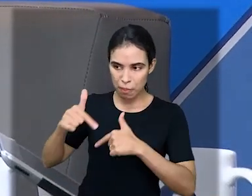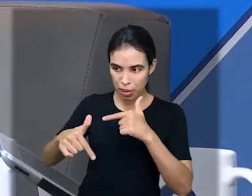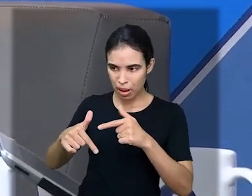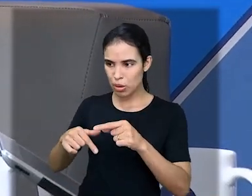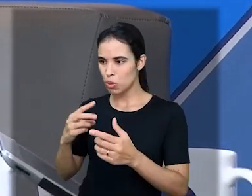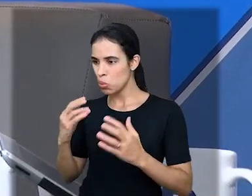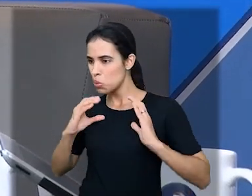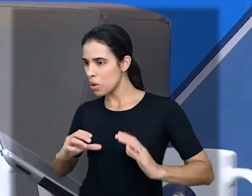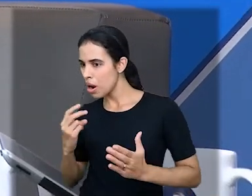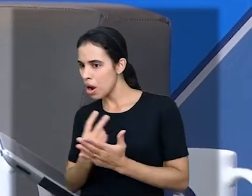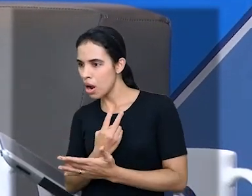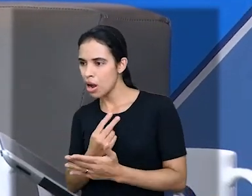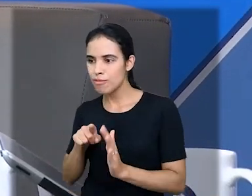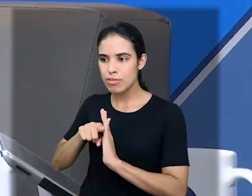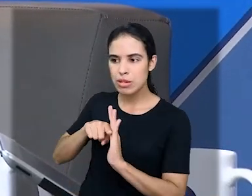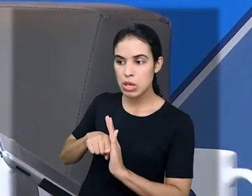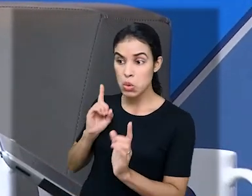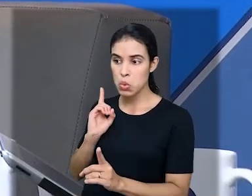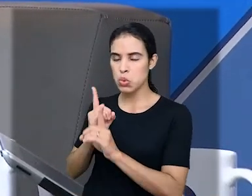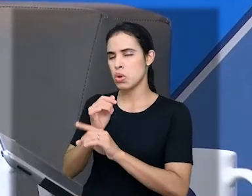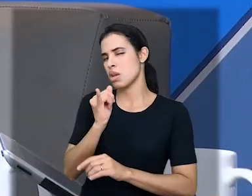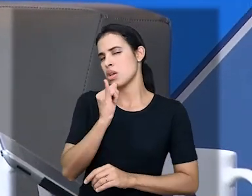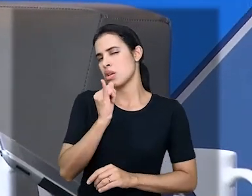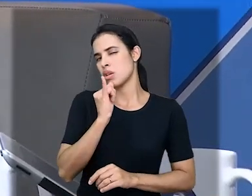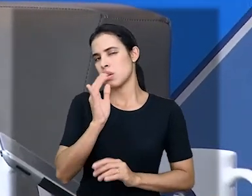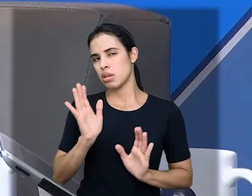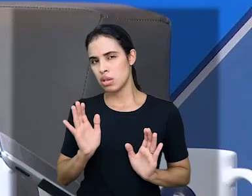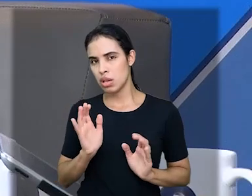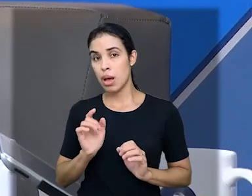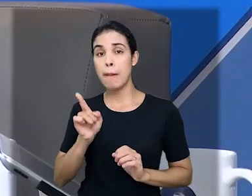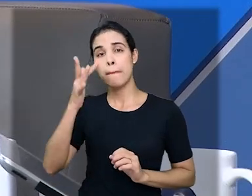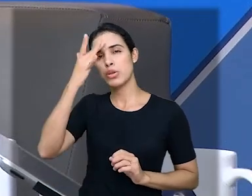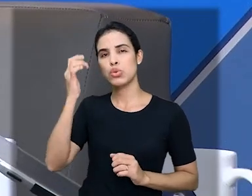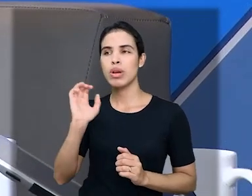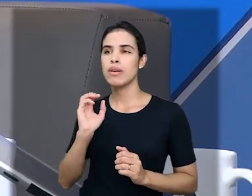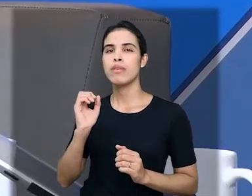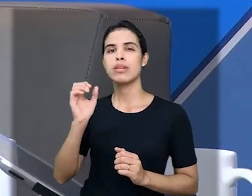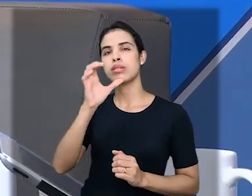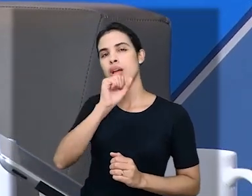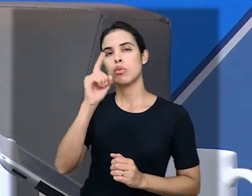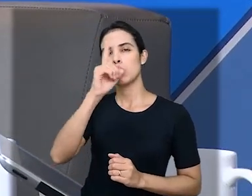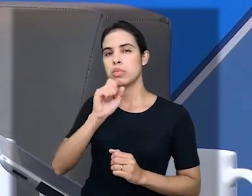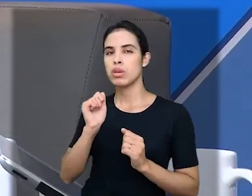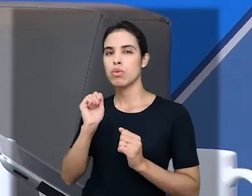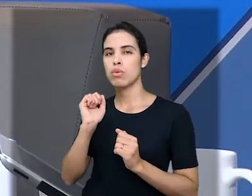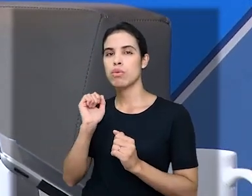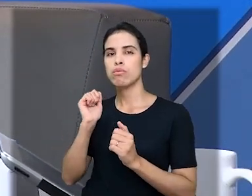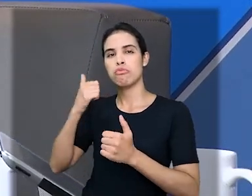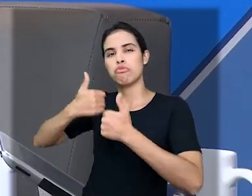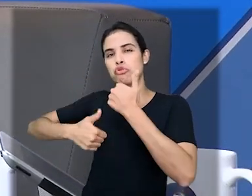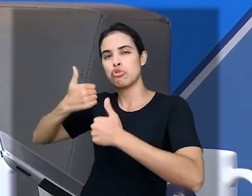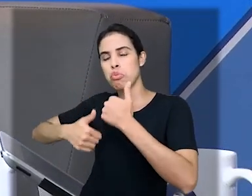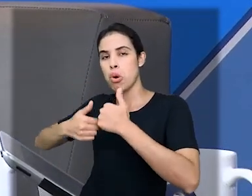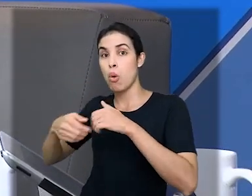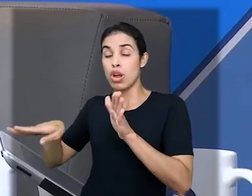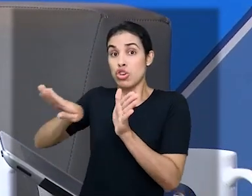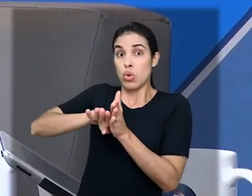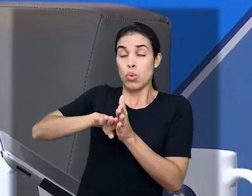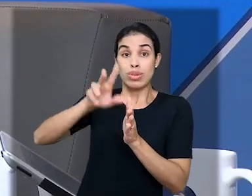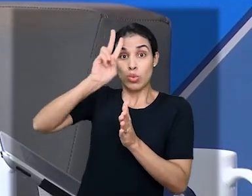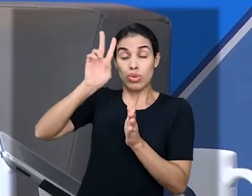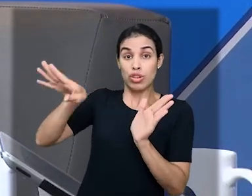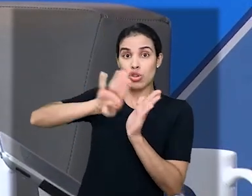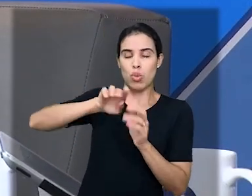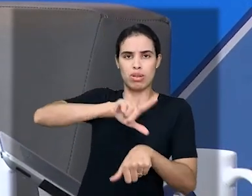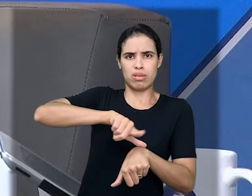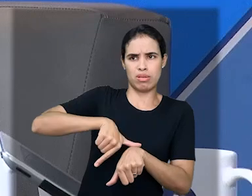trabalho. Se porventura, um exemplo bobo, a pessoa foi jogar um futebol no final de semana e chegou atrasado. Isso não tem nada relacionado